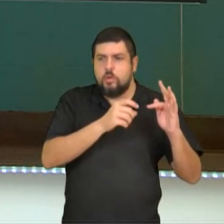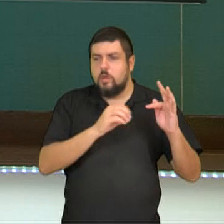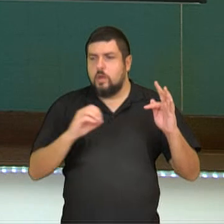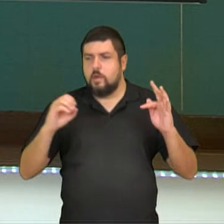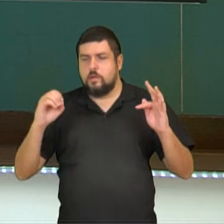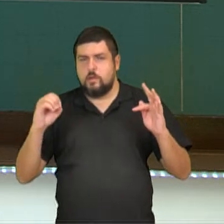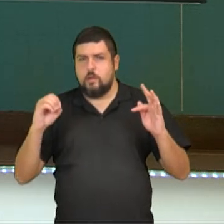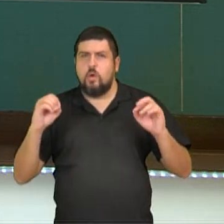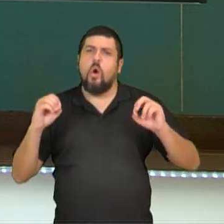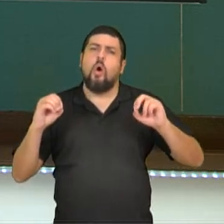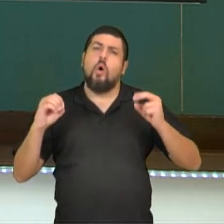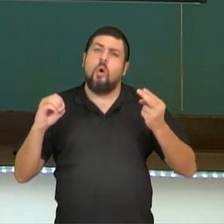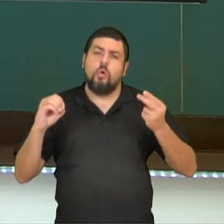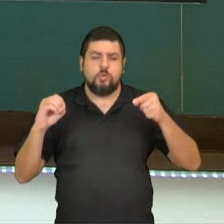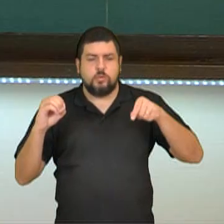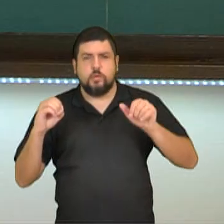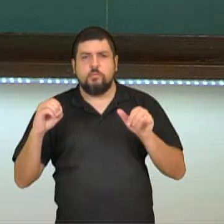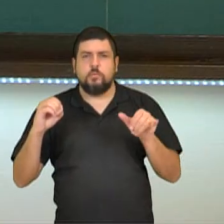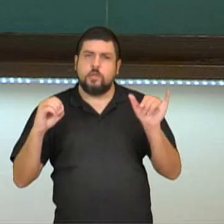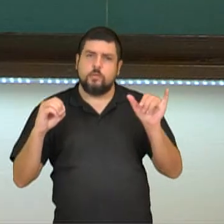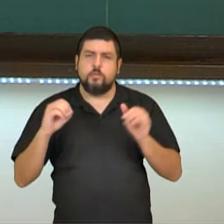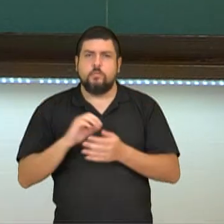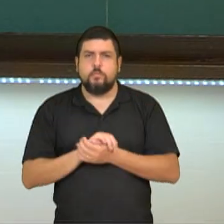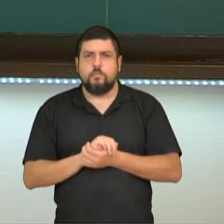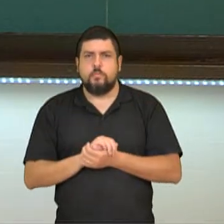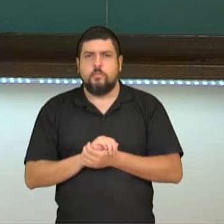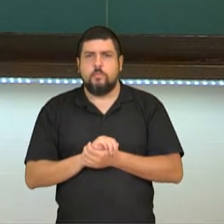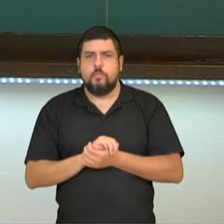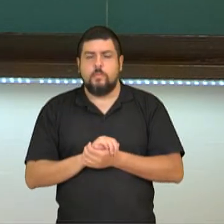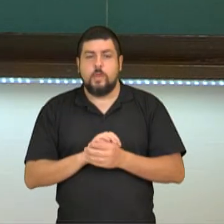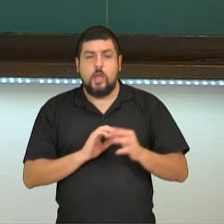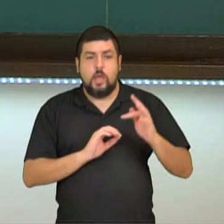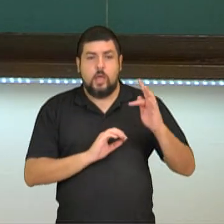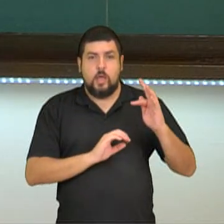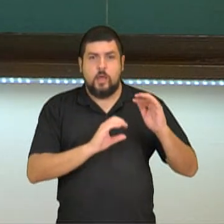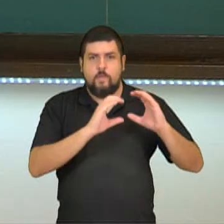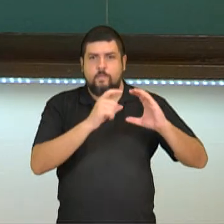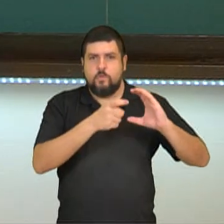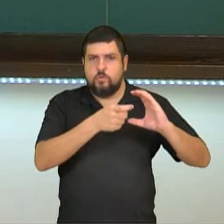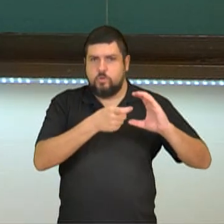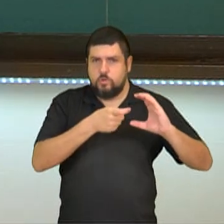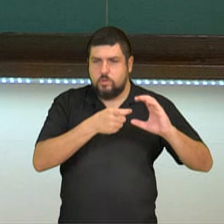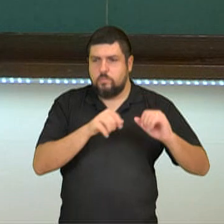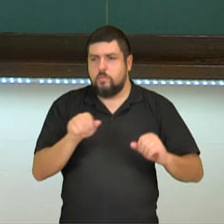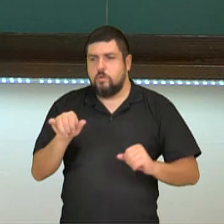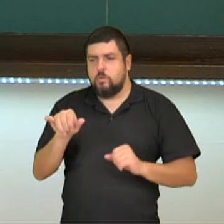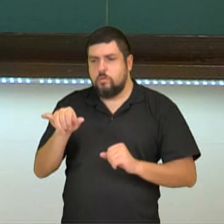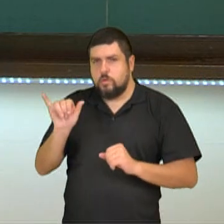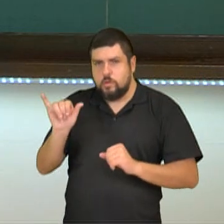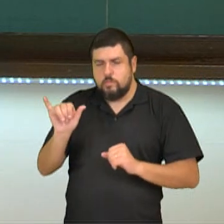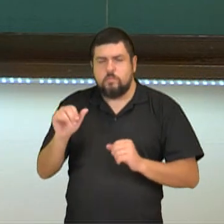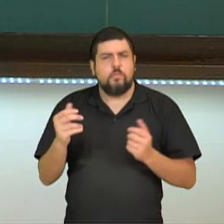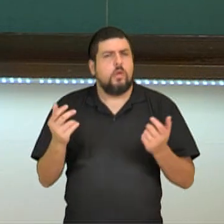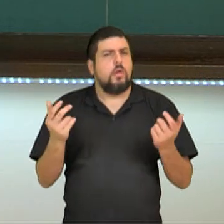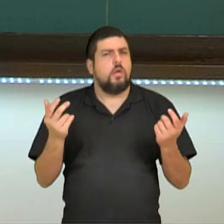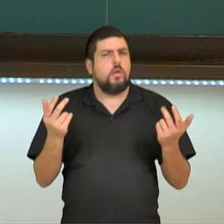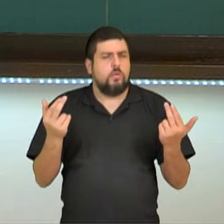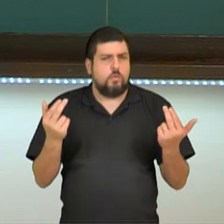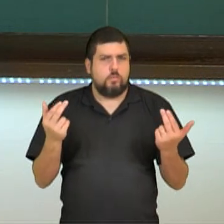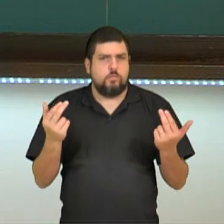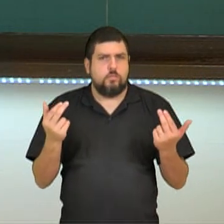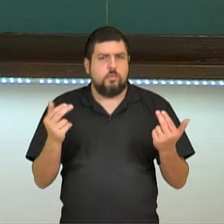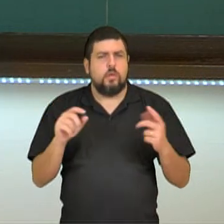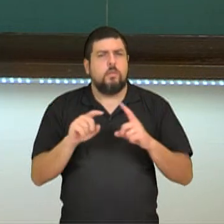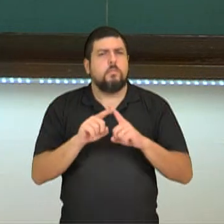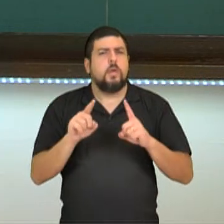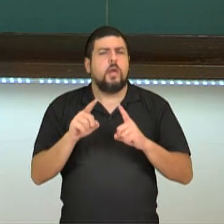zero, tá? Lembrando, gente, o y e o f de x, eles têm o mesmo significado, são formas